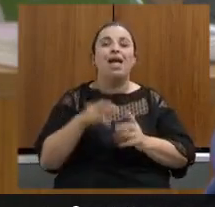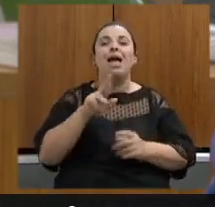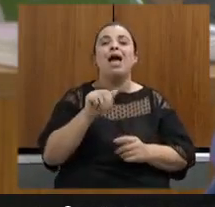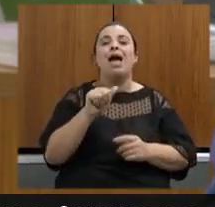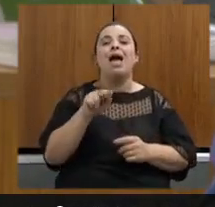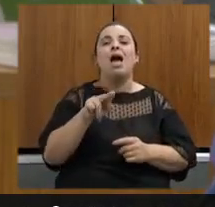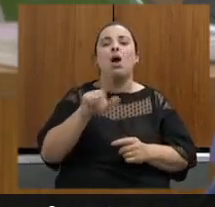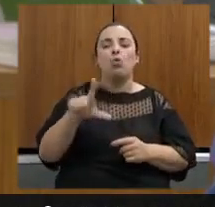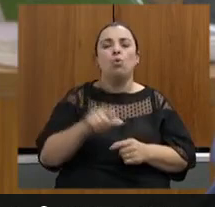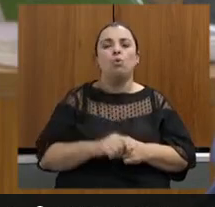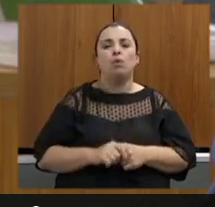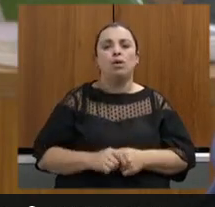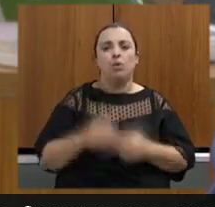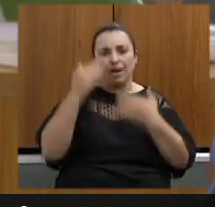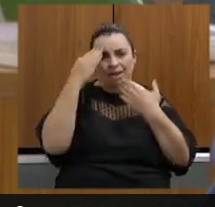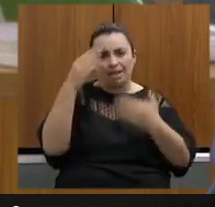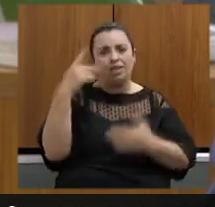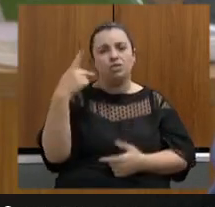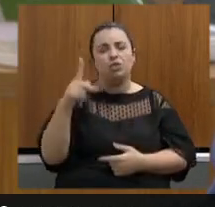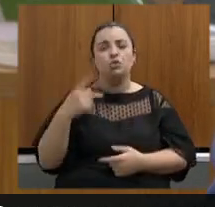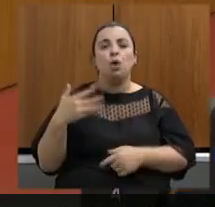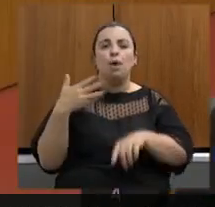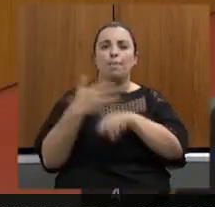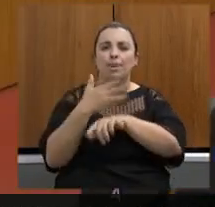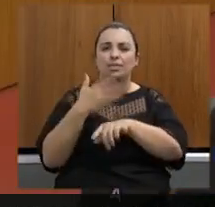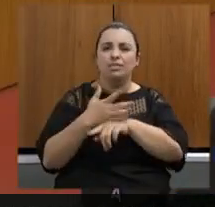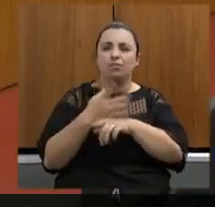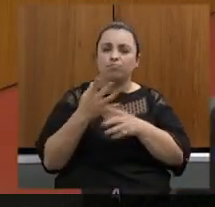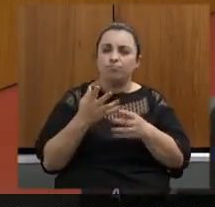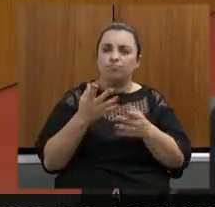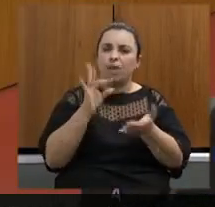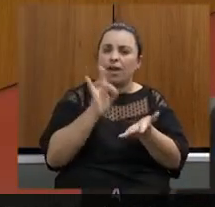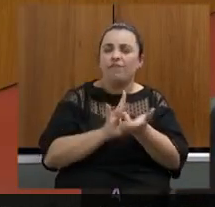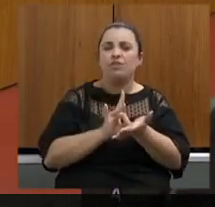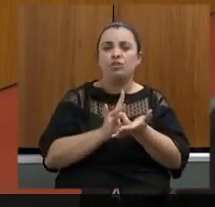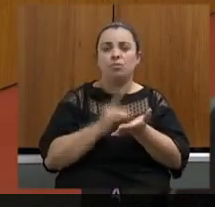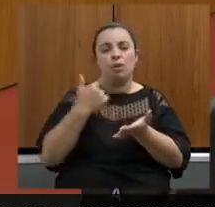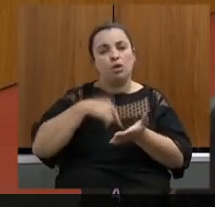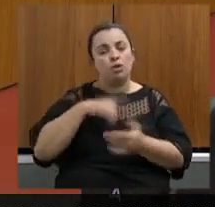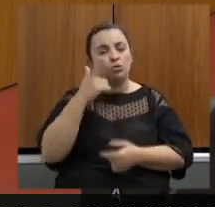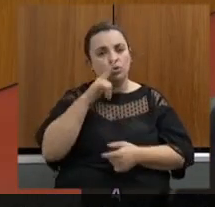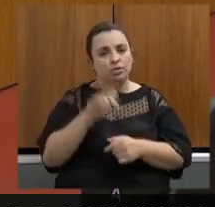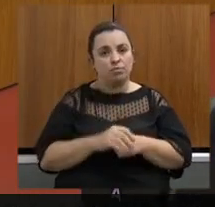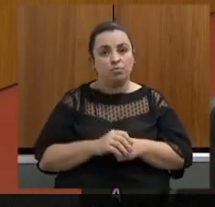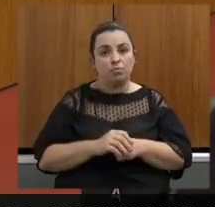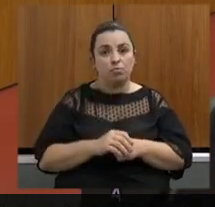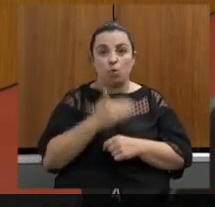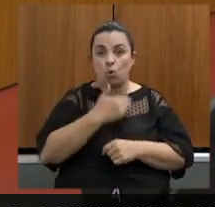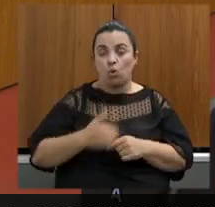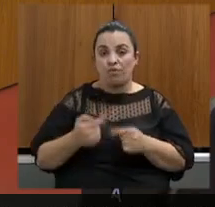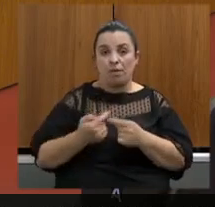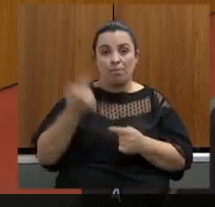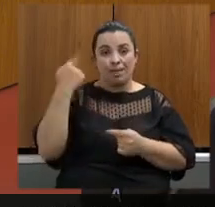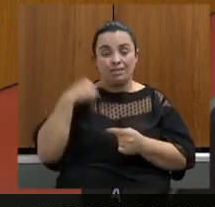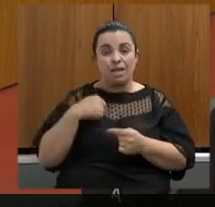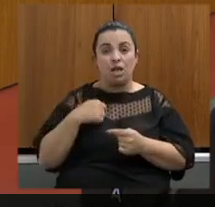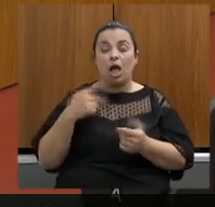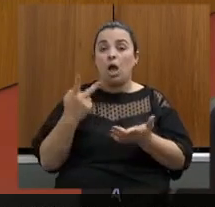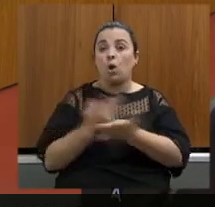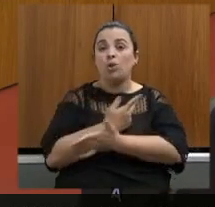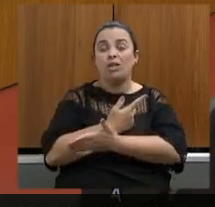a sua participação efetiva para que a gente conseguisse não vemos passado aconteceu uma ação de inconstitucionalidade